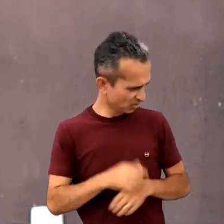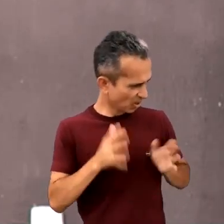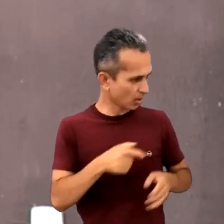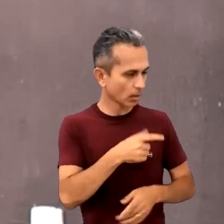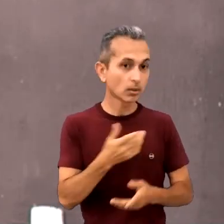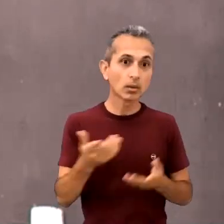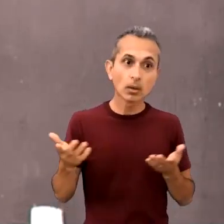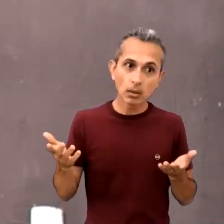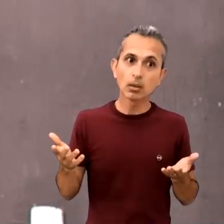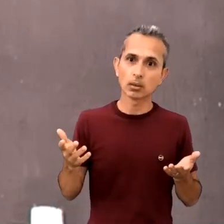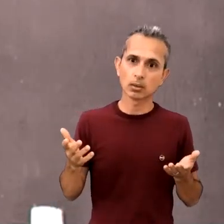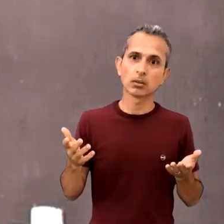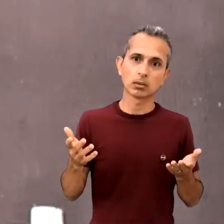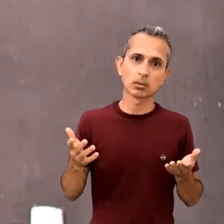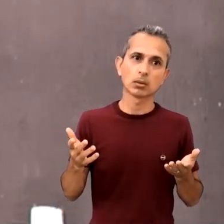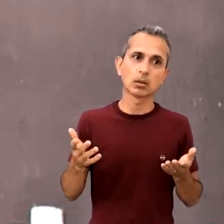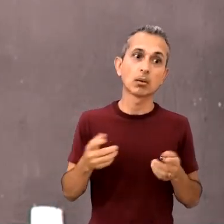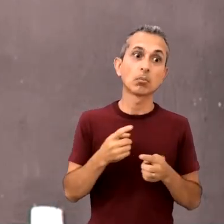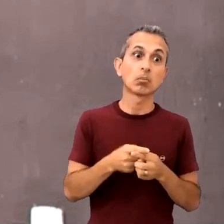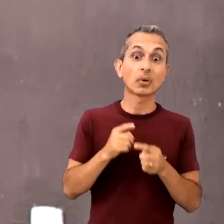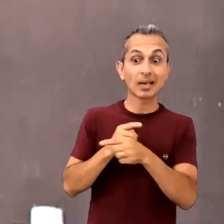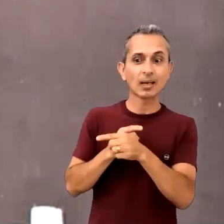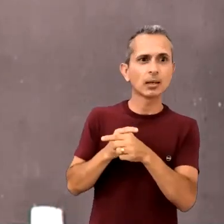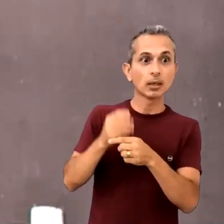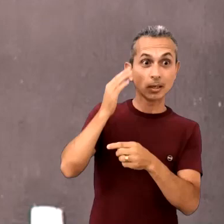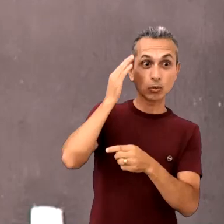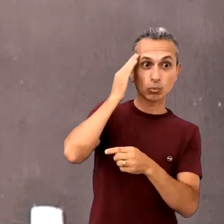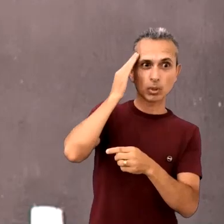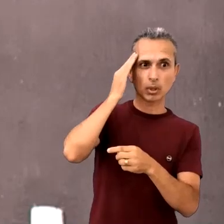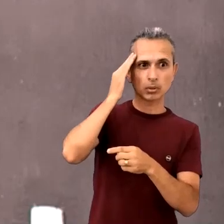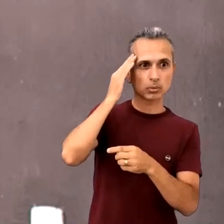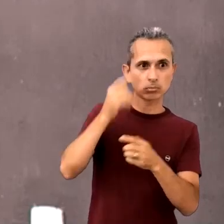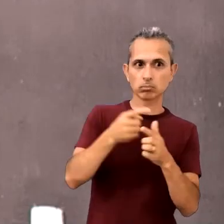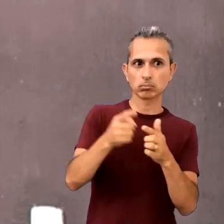espiritual do pecado. O crente tem.